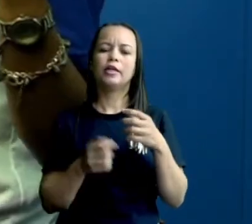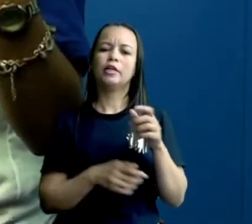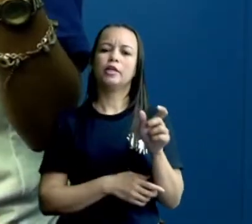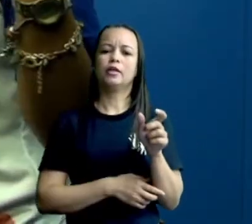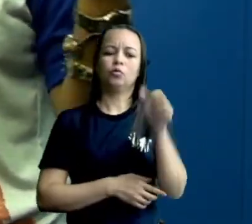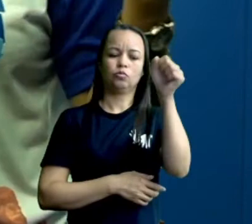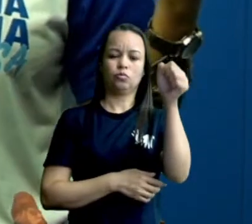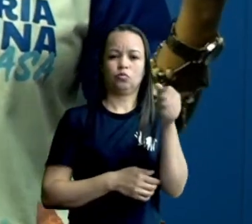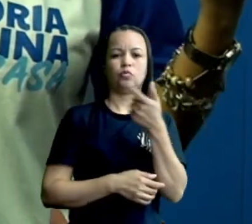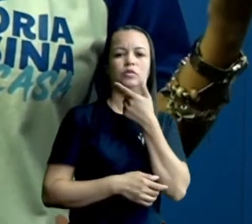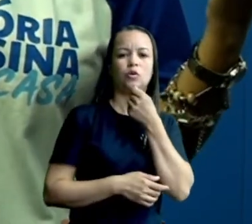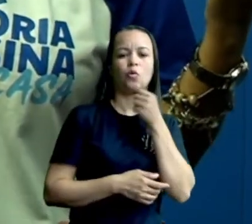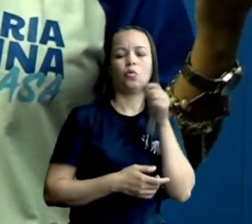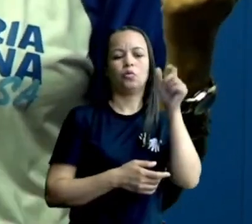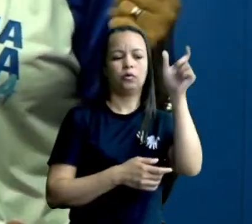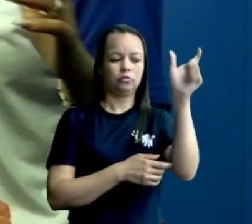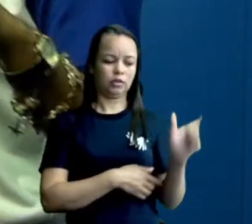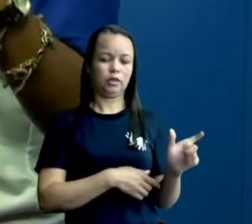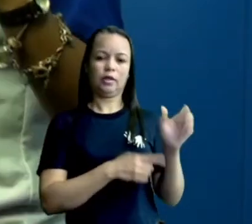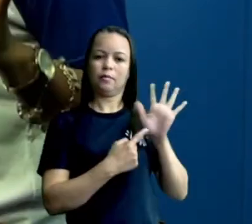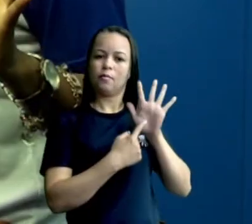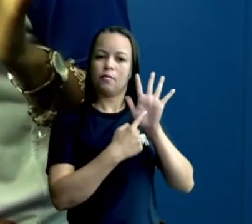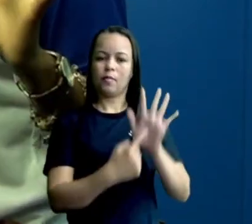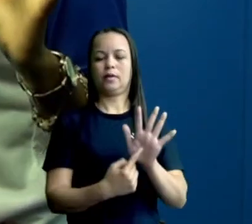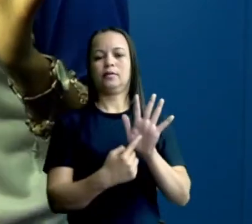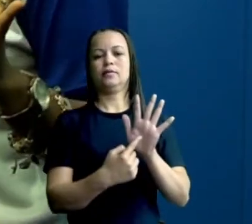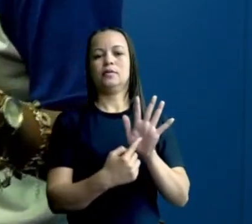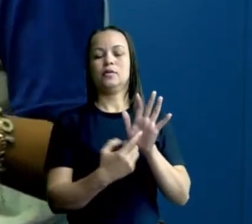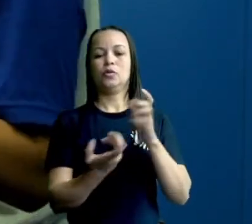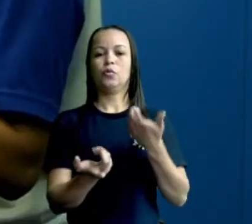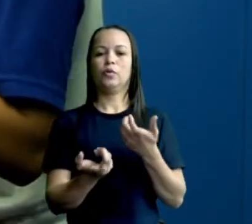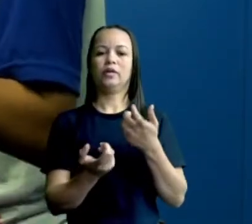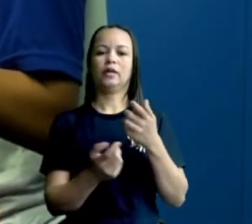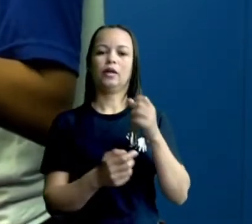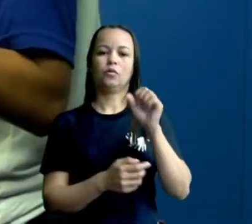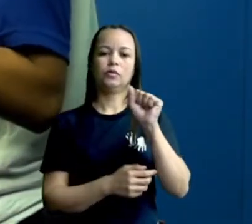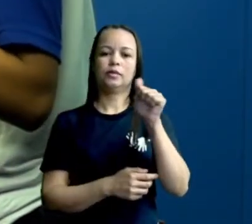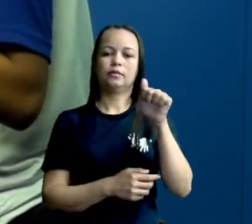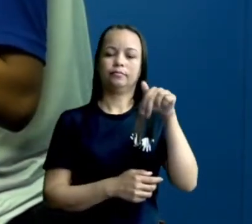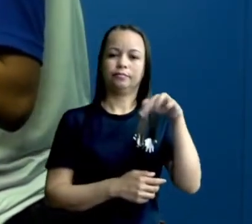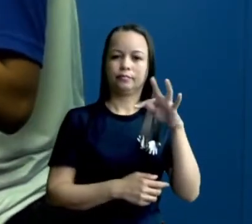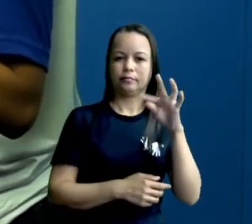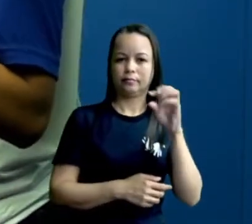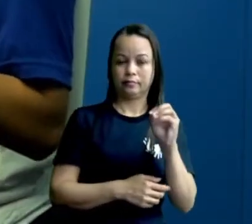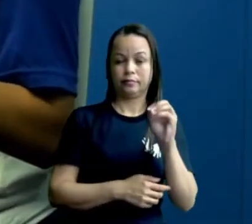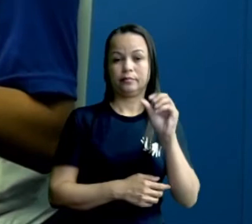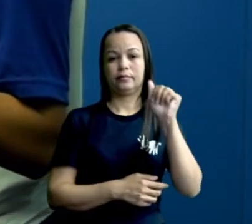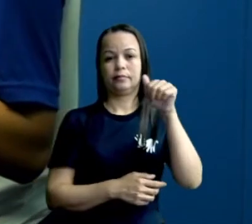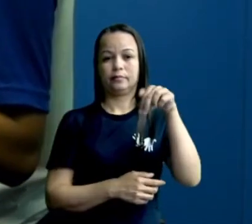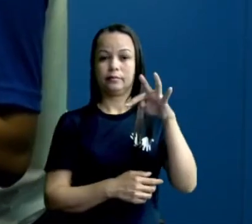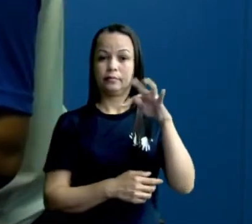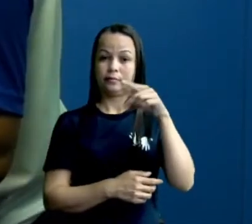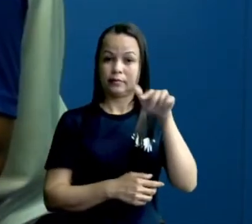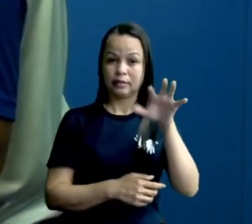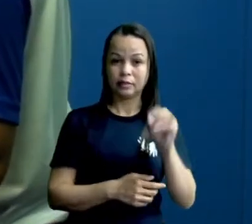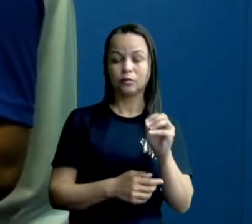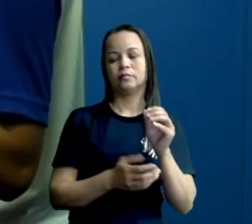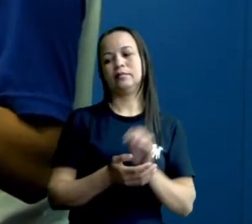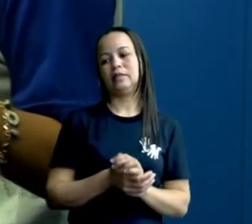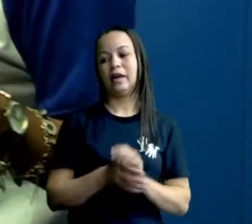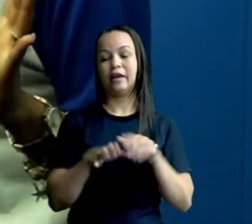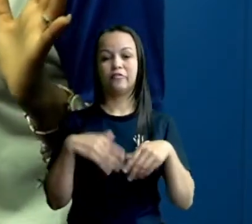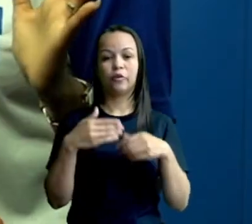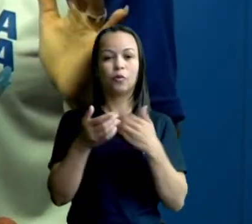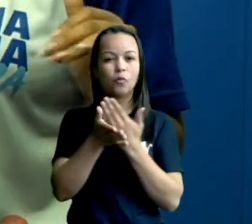a considerar que era Santo Antão. Então, vamos juntar esses nomes? E aí foi quando surgiu Vitória de Santo